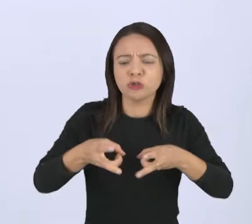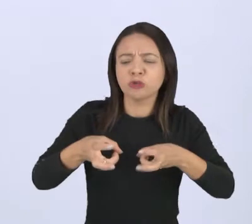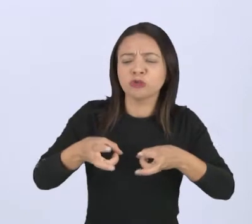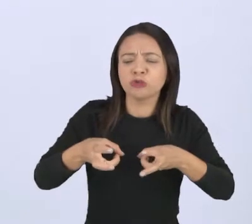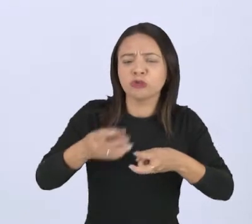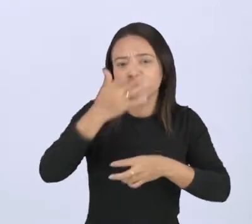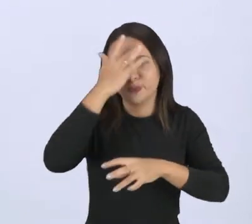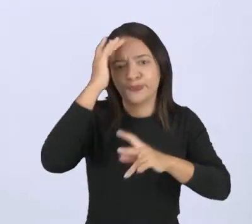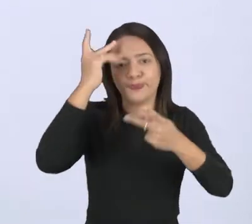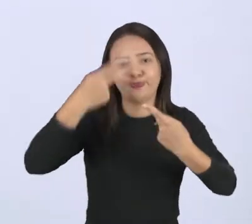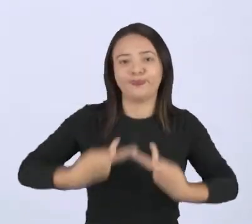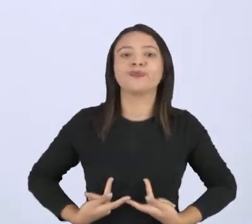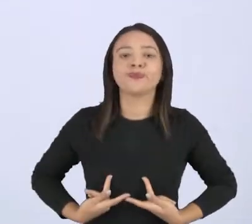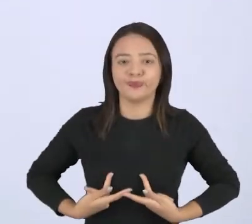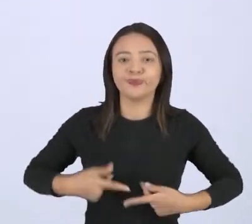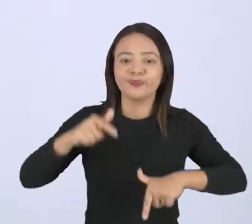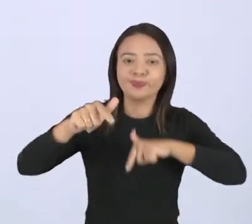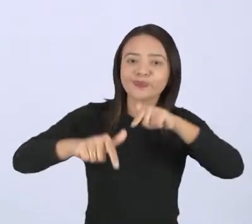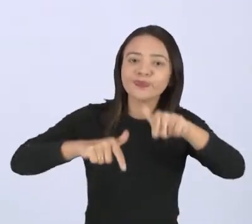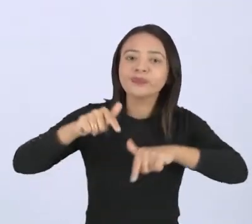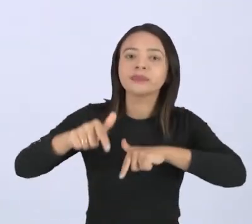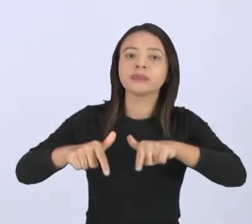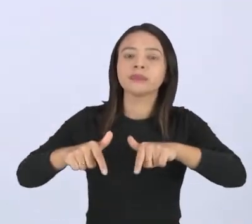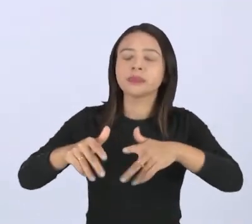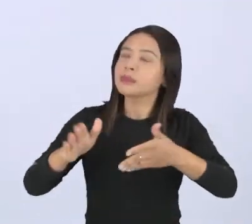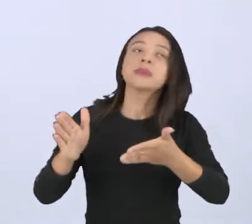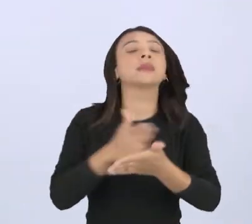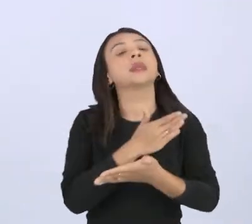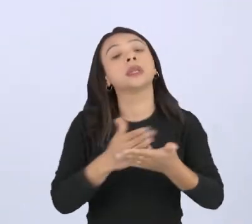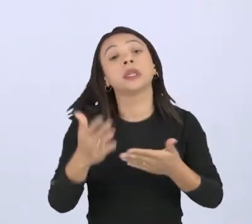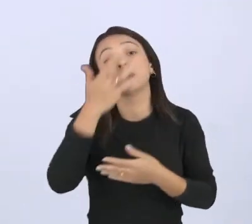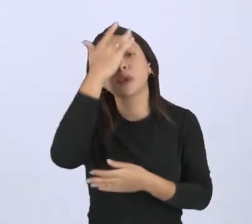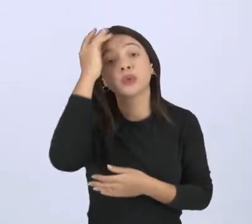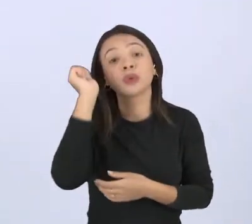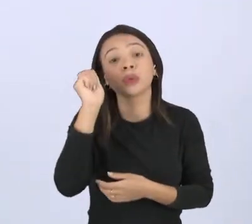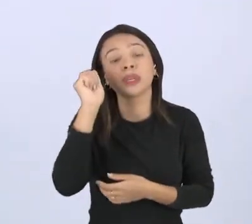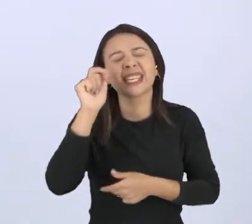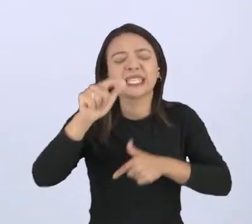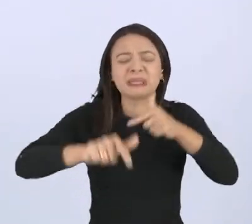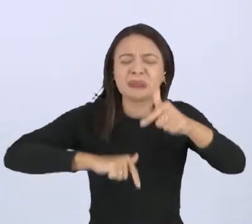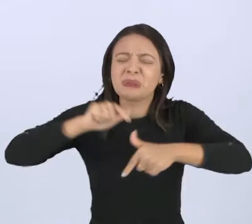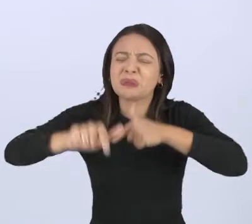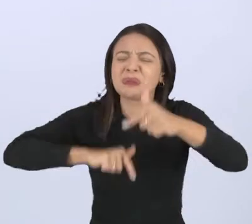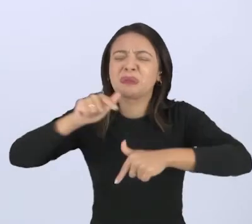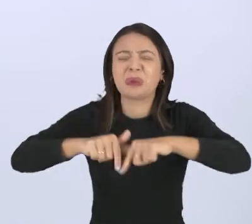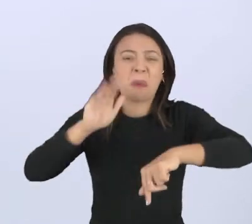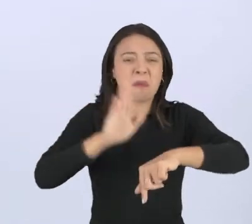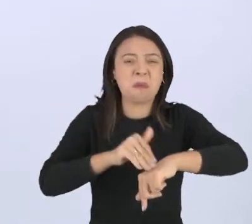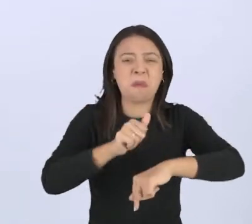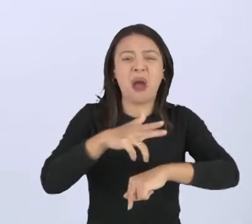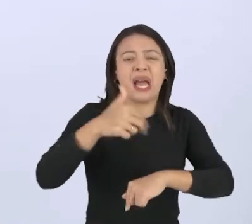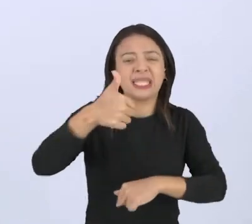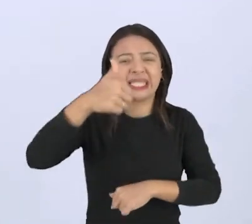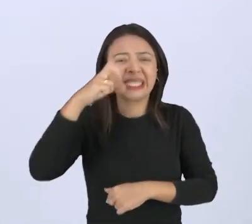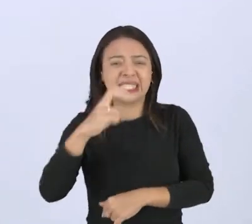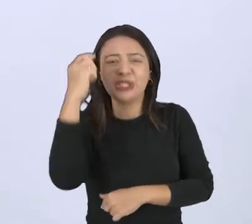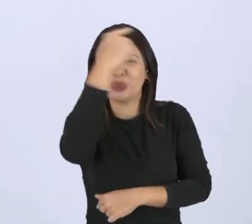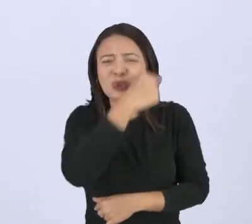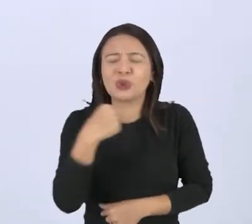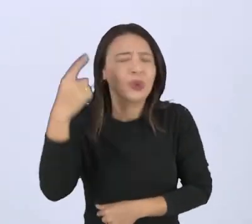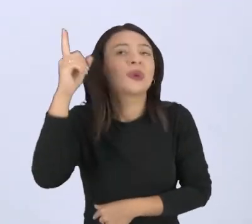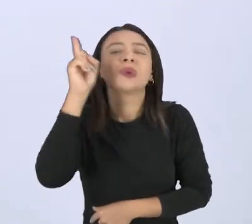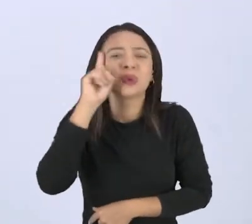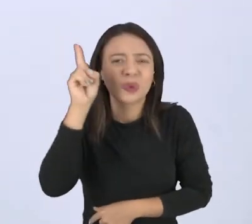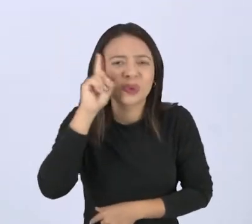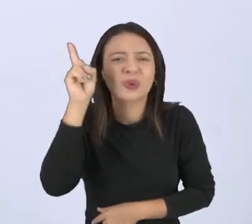maior. Tanto que, em alguns casos, as pessoas trabalhavam mais de 15 horas por dia. E